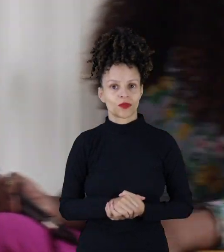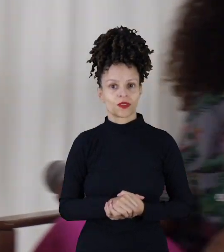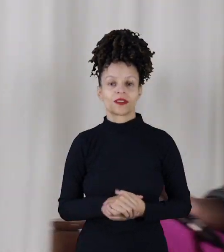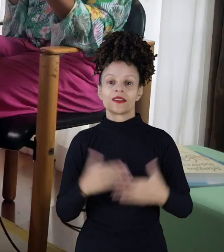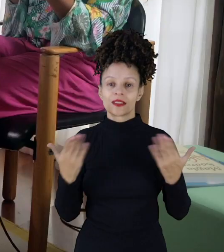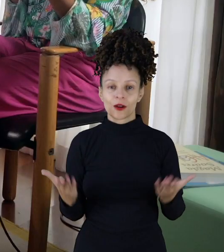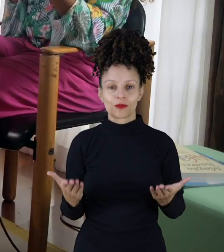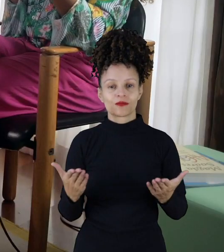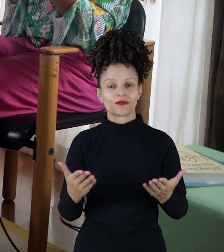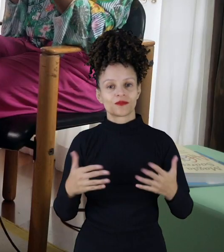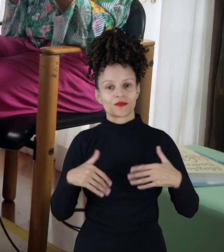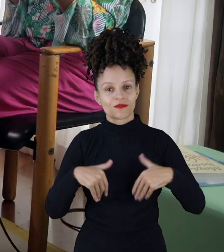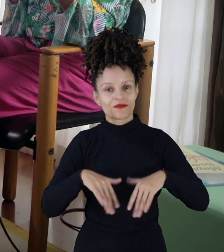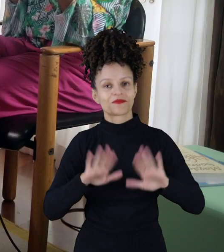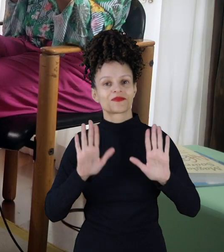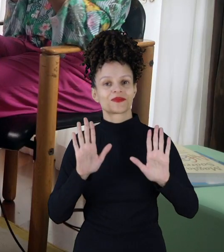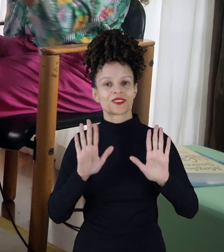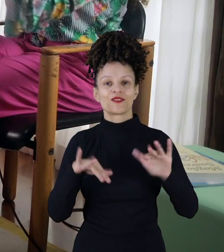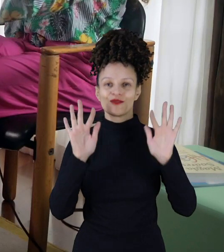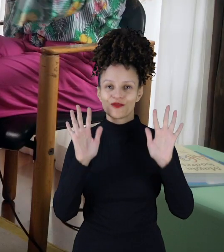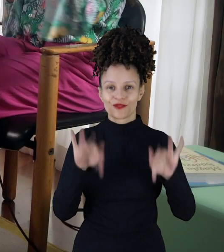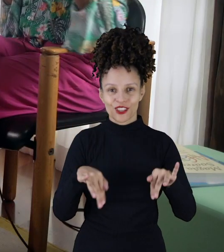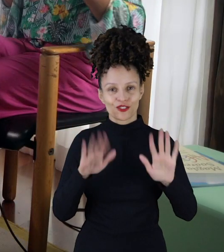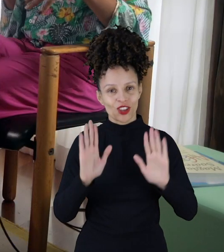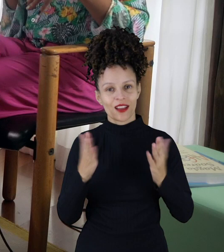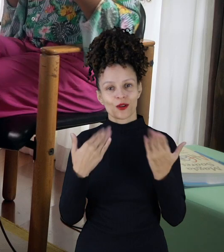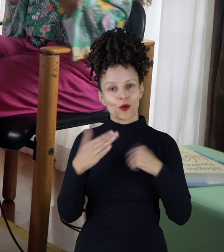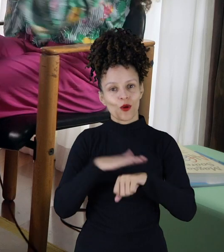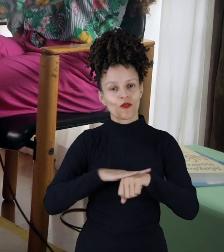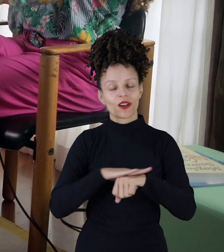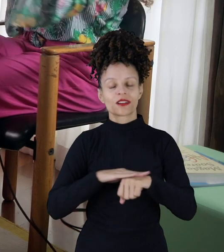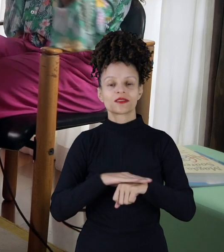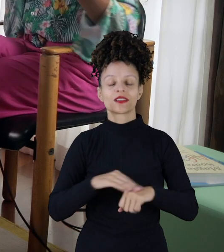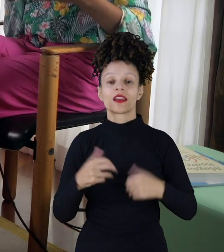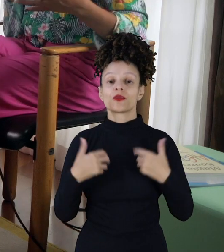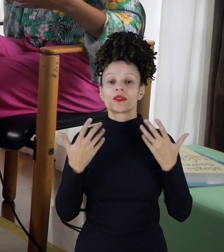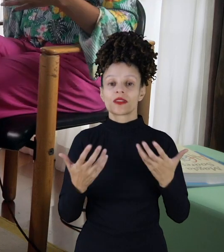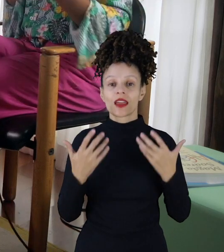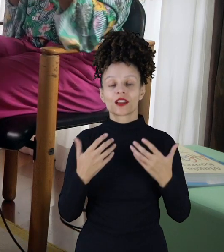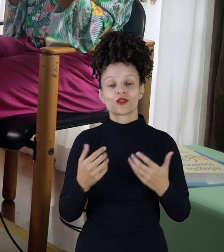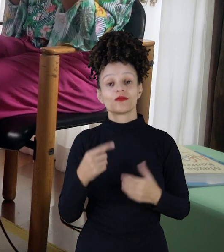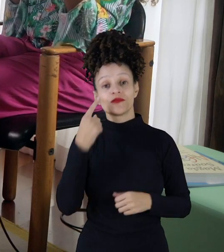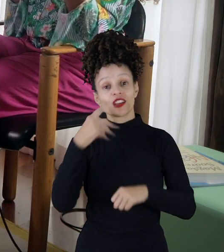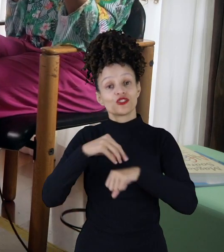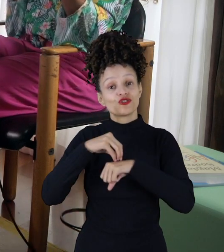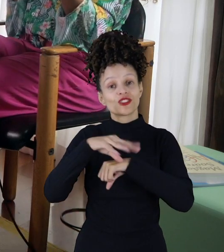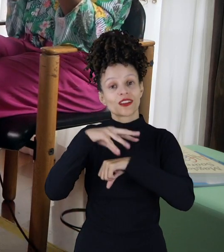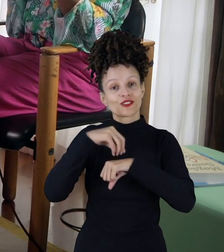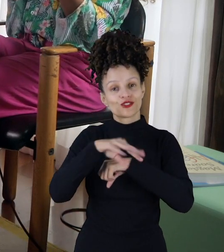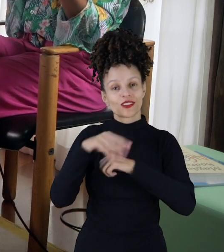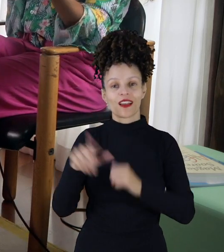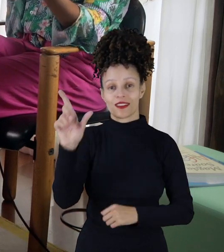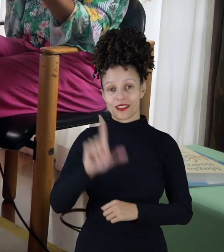razão. Então, para a gente caminhar aí para o fim já da nossa conversa, eu gostaria de